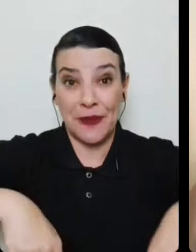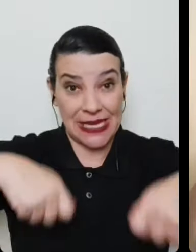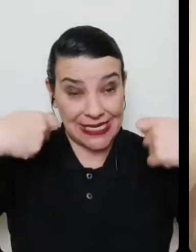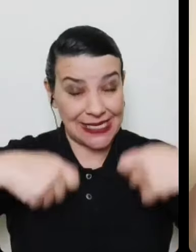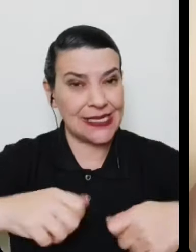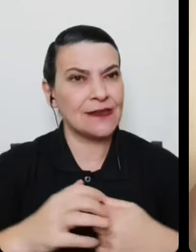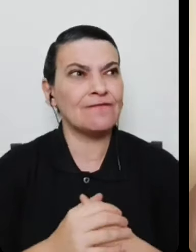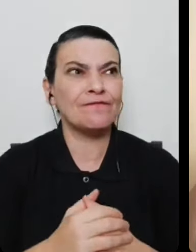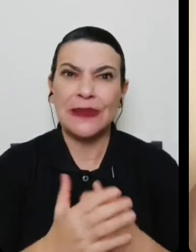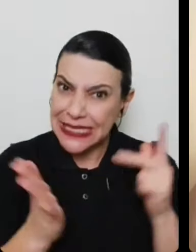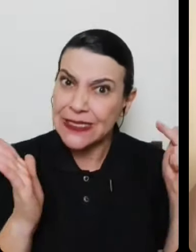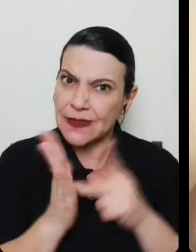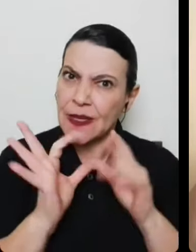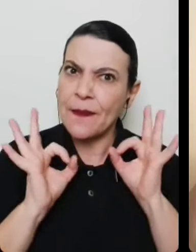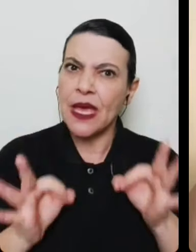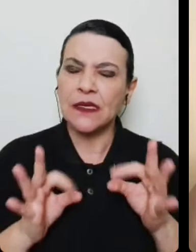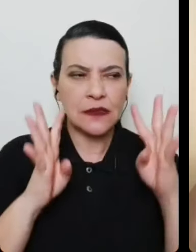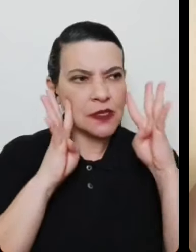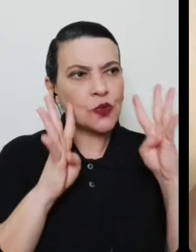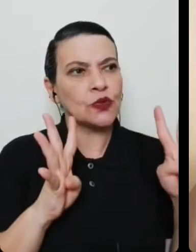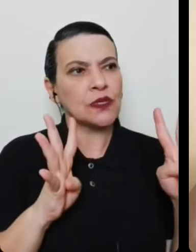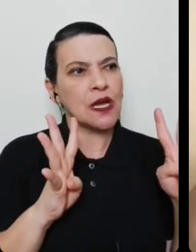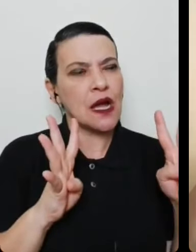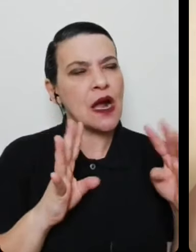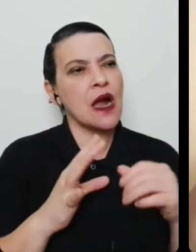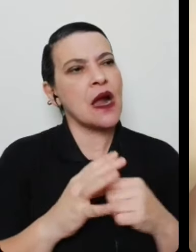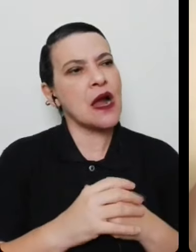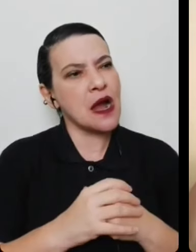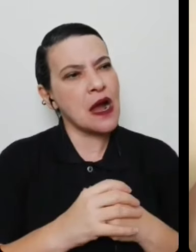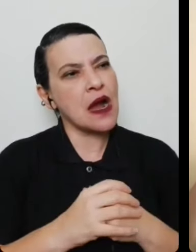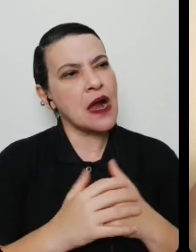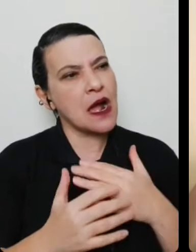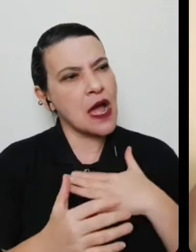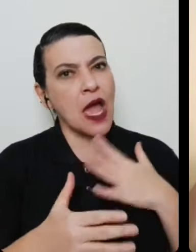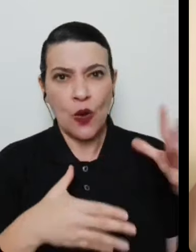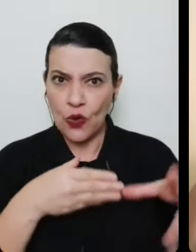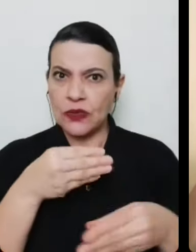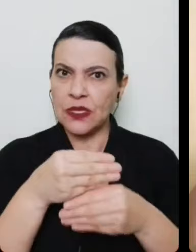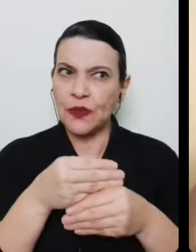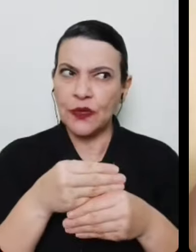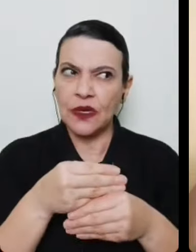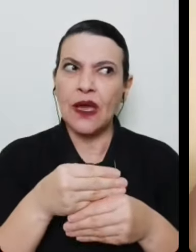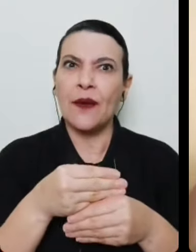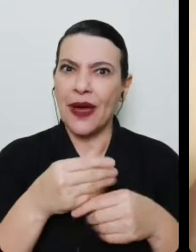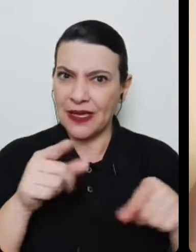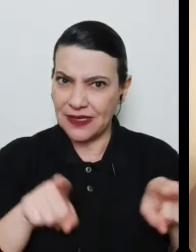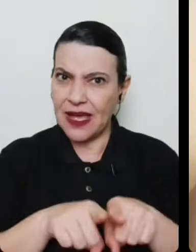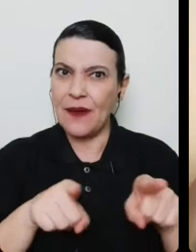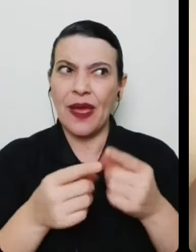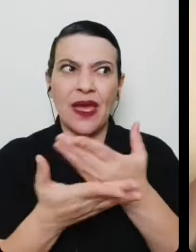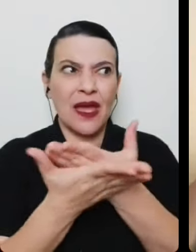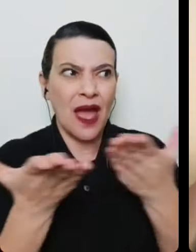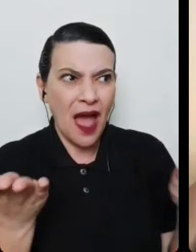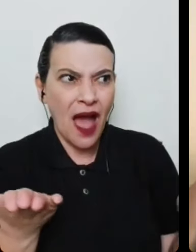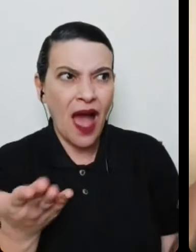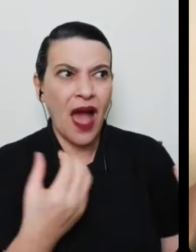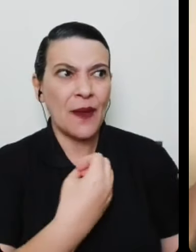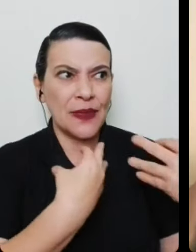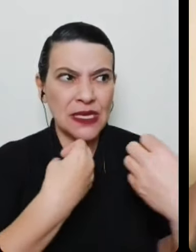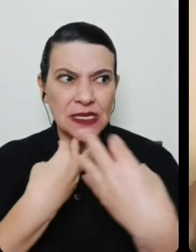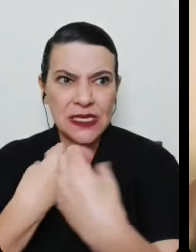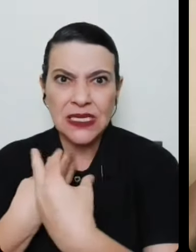que permite assim, poxa, eu tenho algo a contribuir, mas eu também tenho muita coisa para receber. Eu também tenho muita